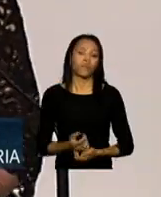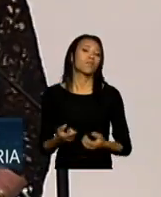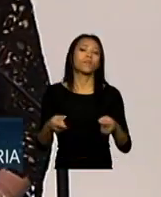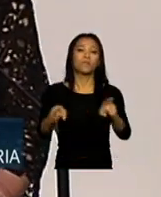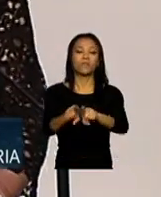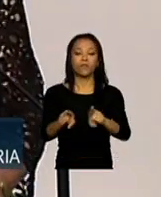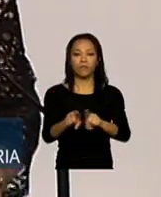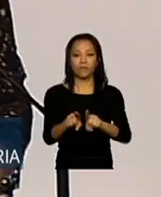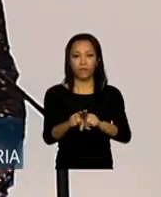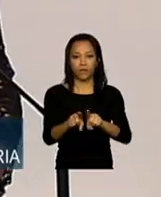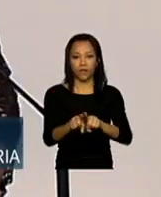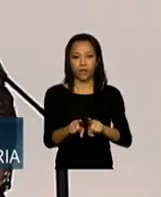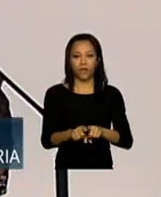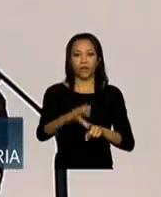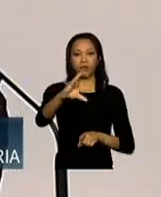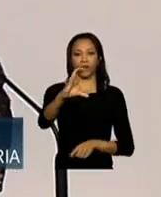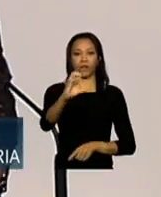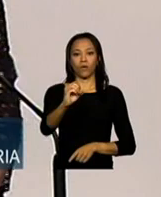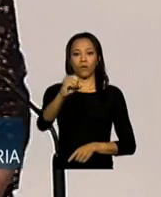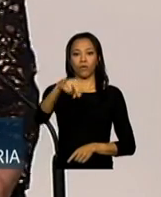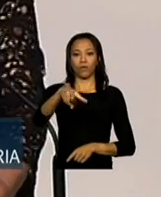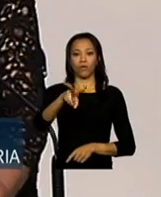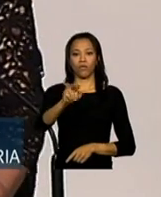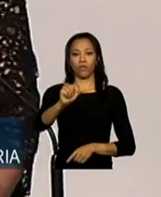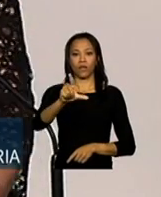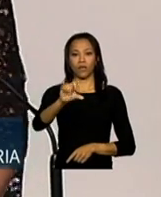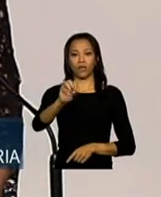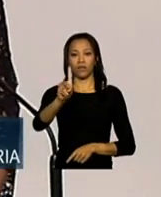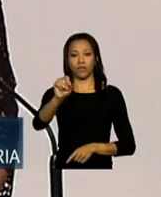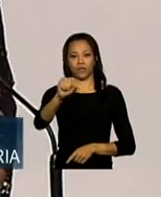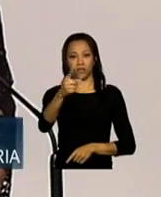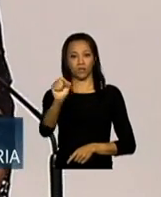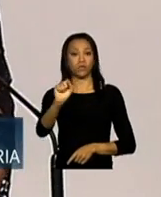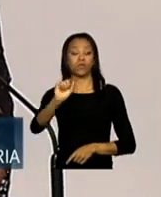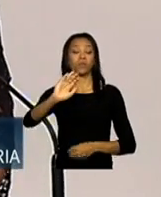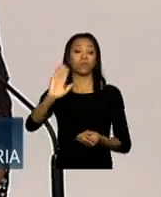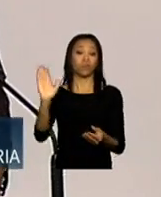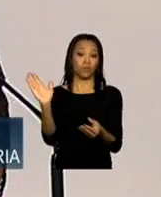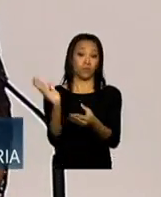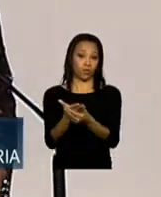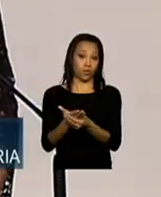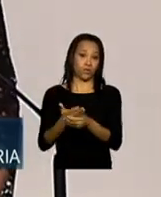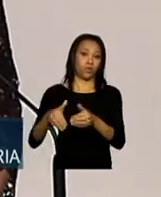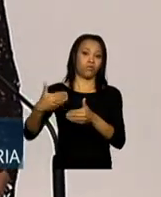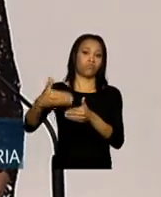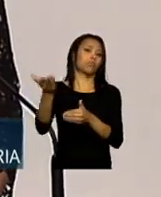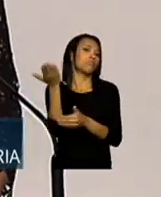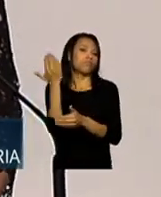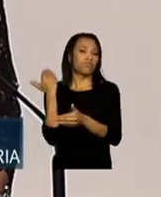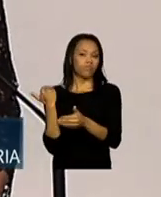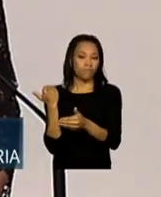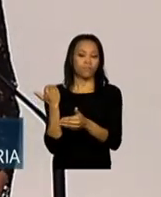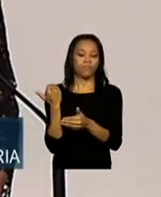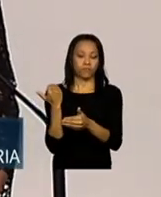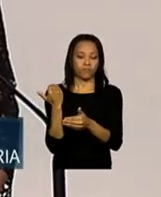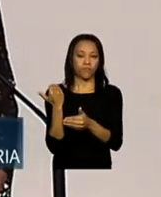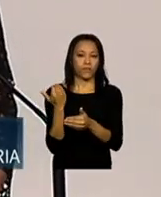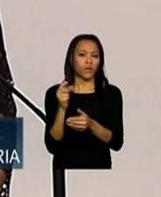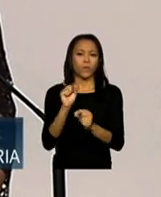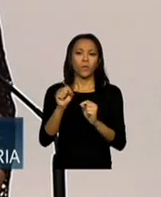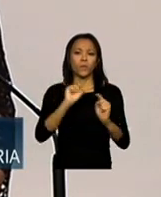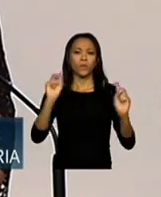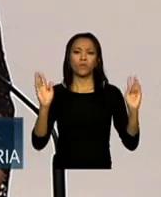a convalidação dos processos anteriores no que